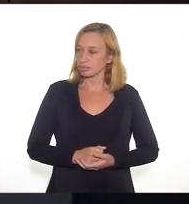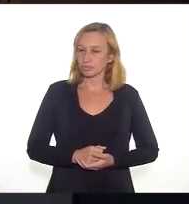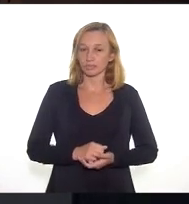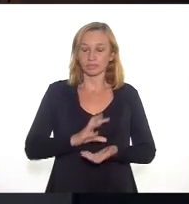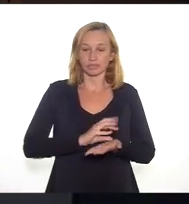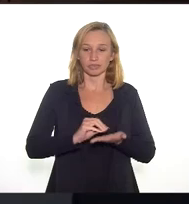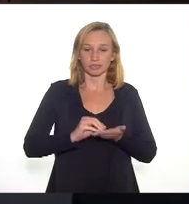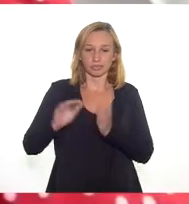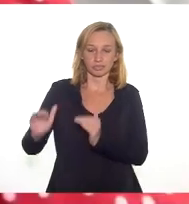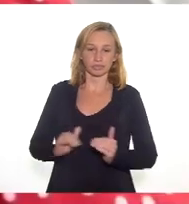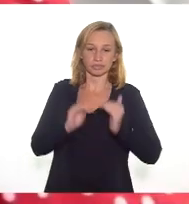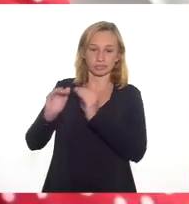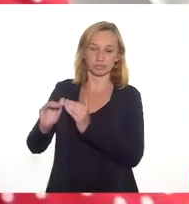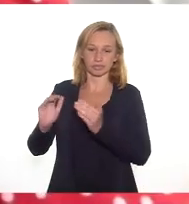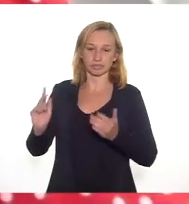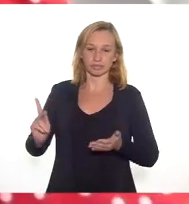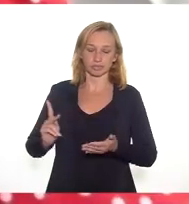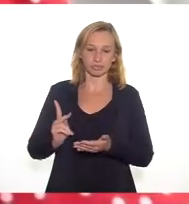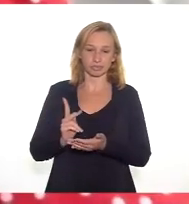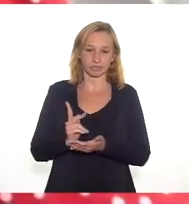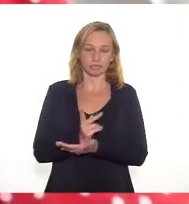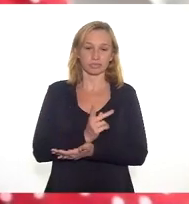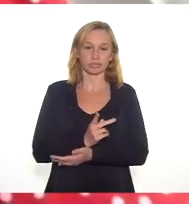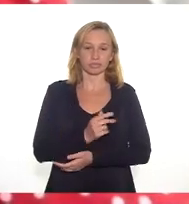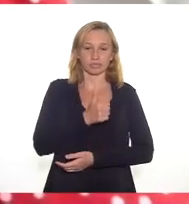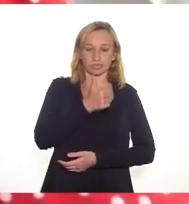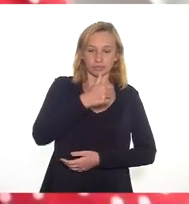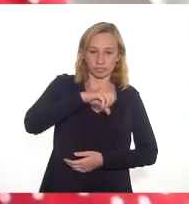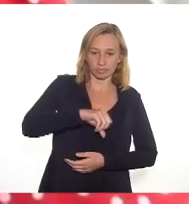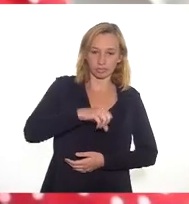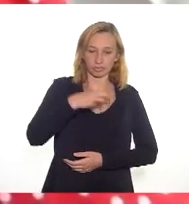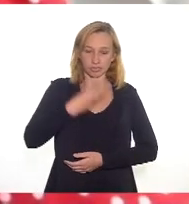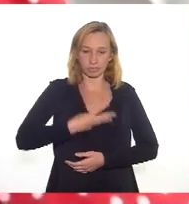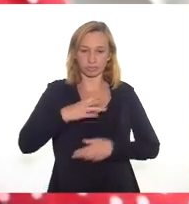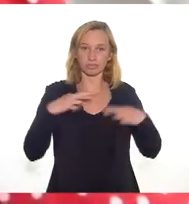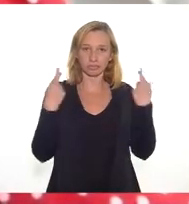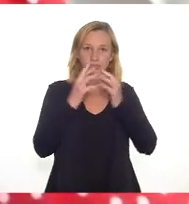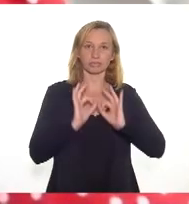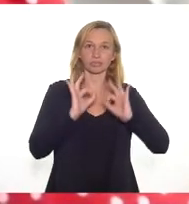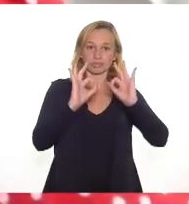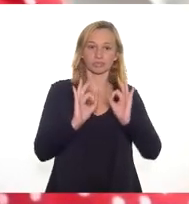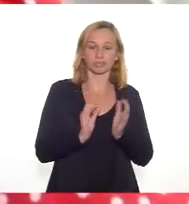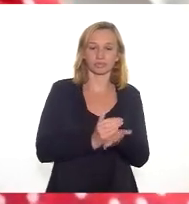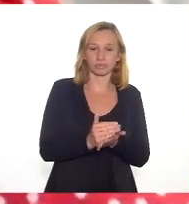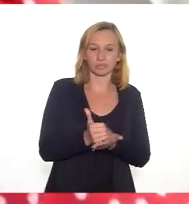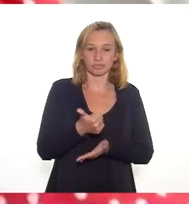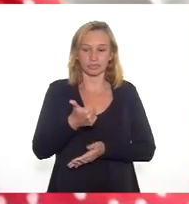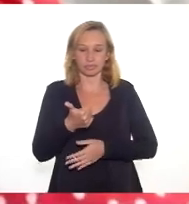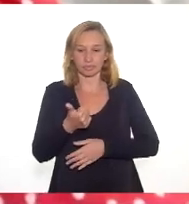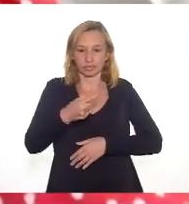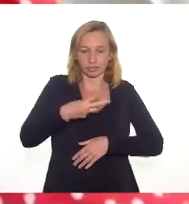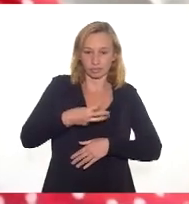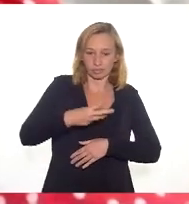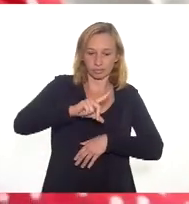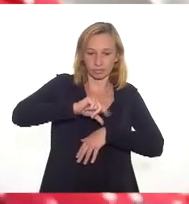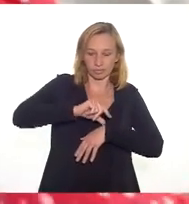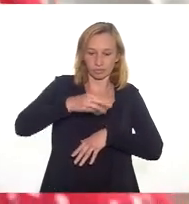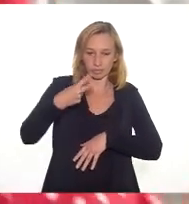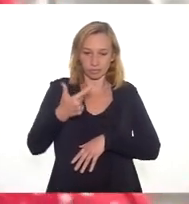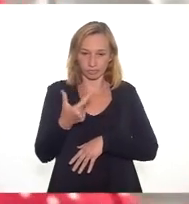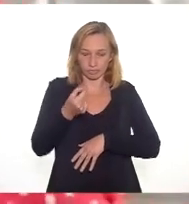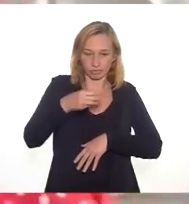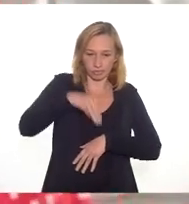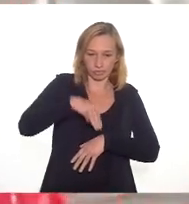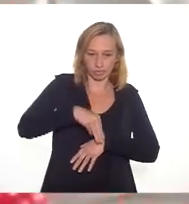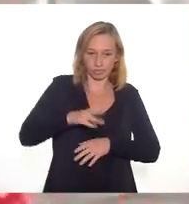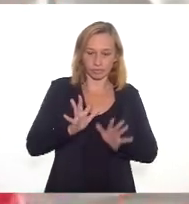A ata reflete com exatidão o ocorrido na 93ª sessão extraordinária, que, iniciada às 13 horas e 27